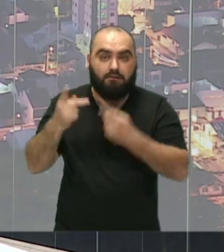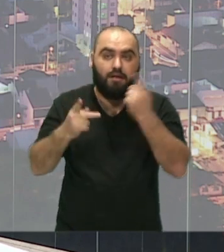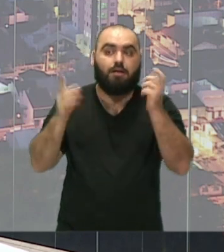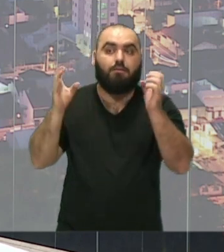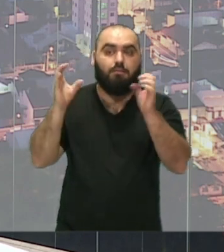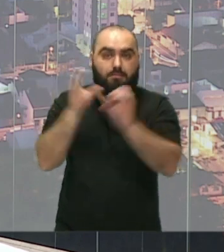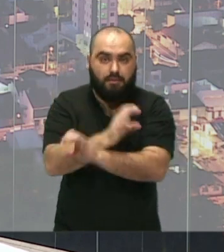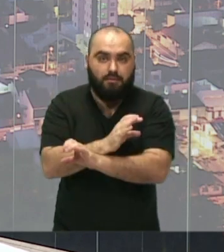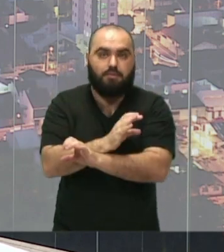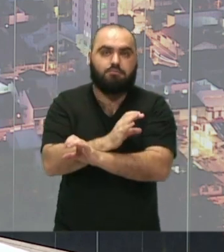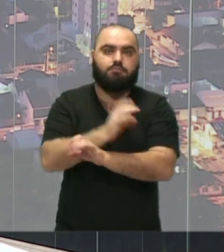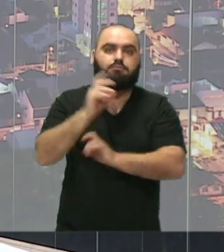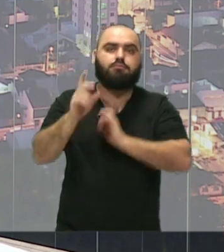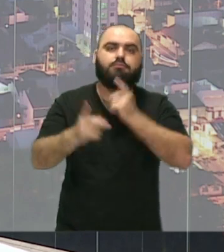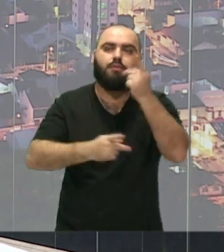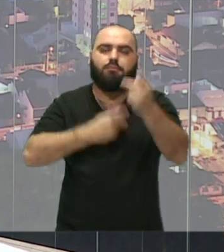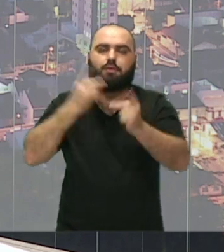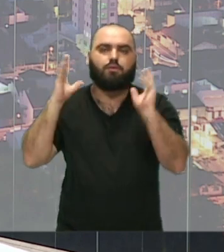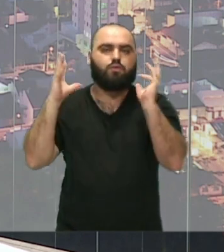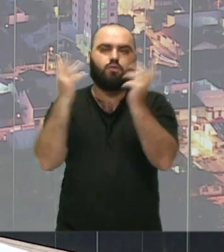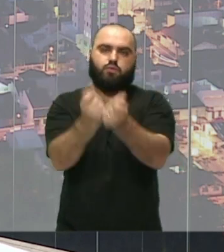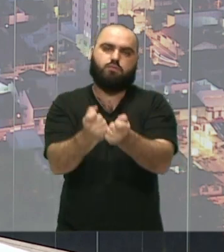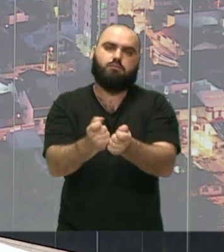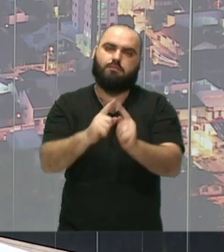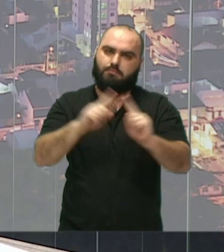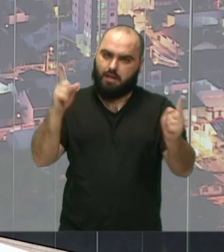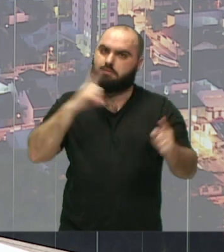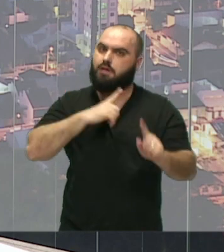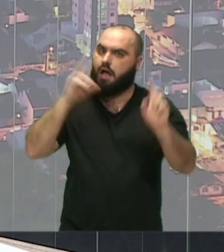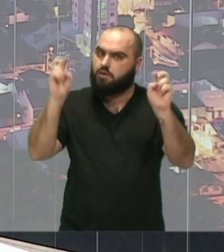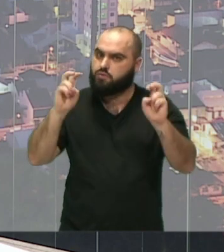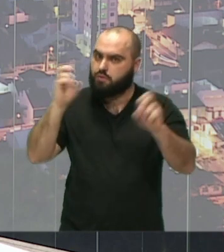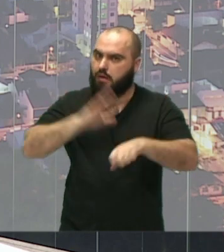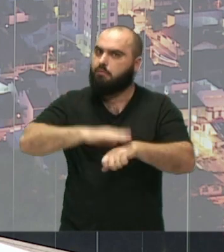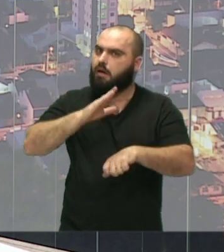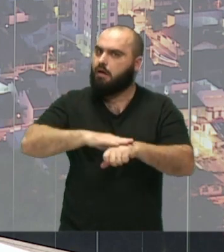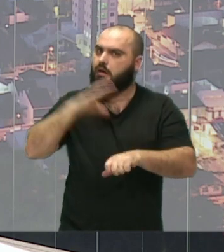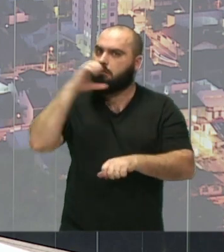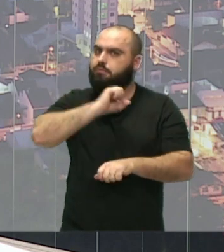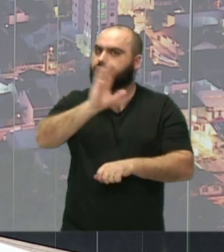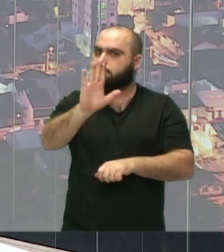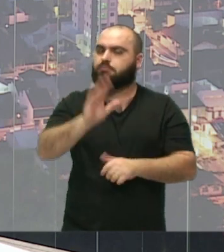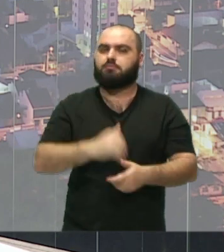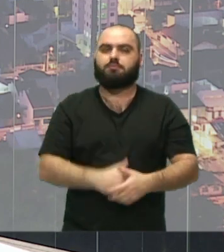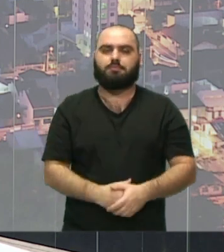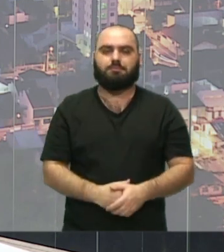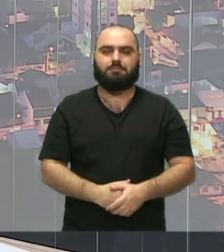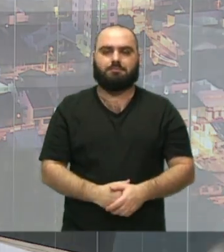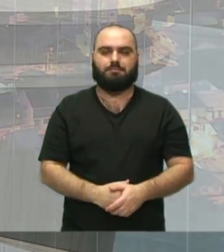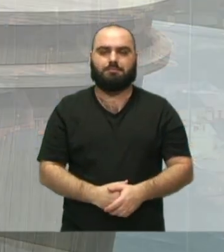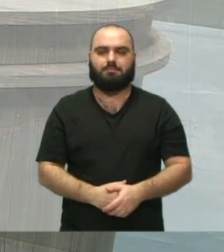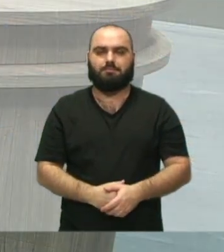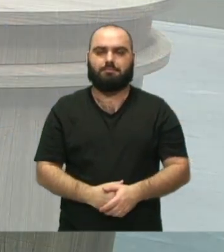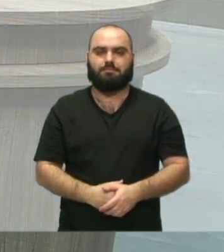concluir essas nossas falas aqui, mas tem muito assunto ainda. Não saia daí.